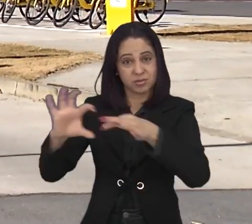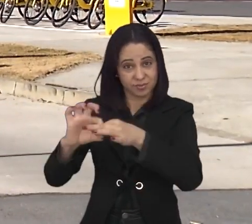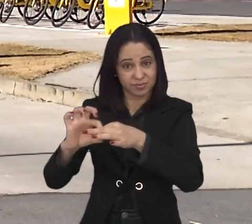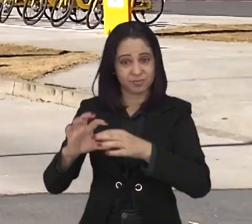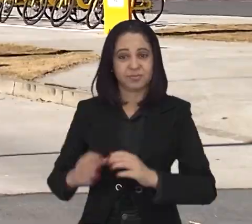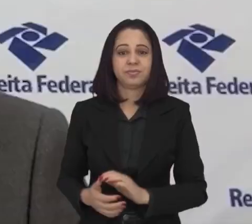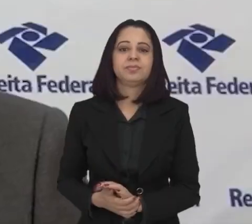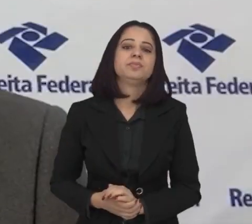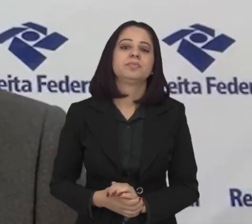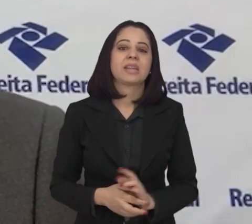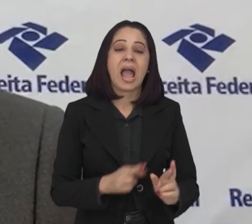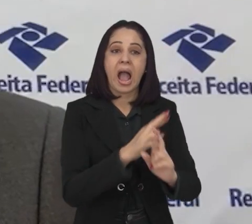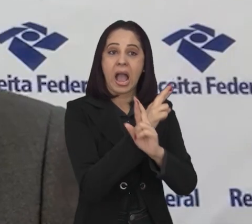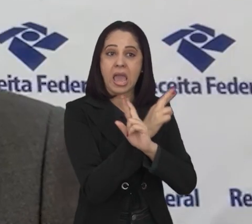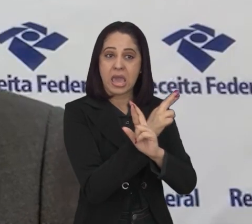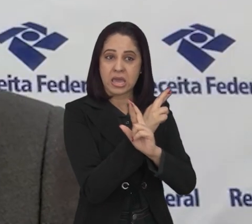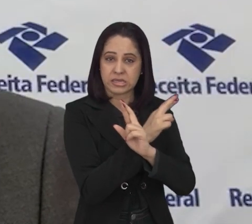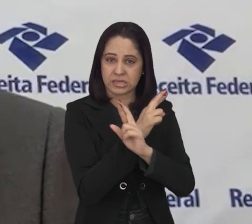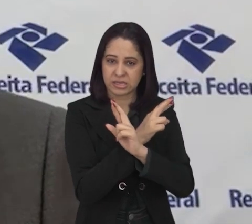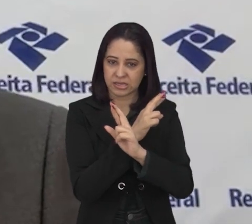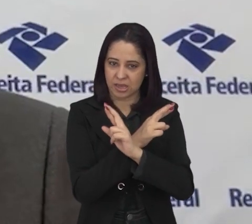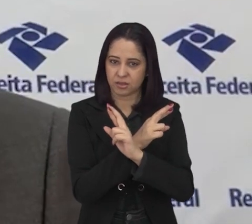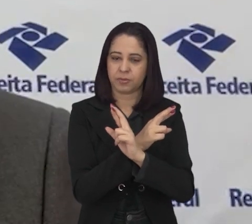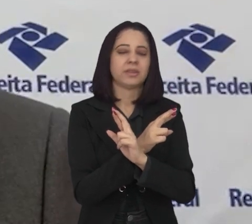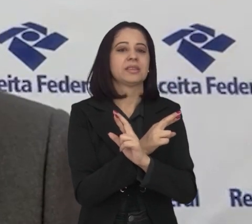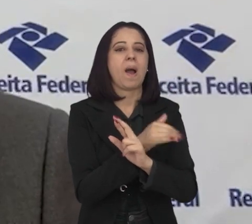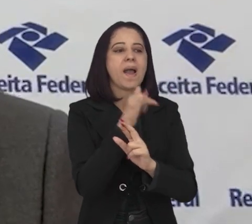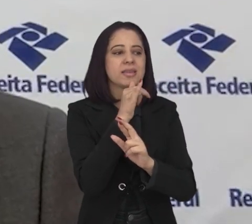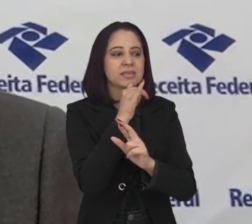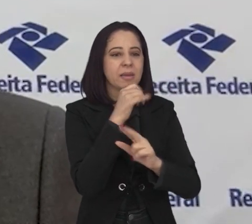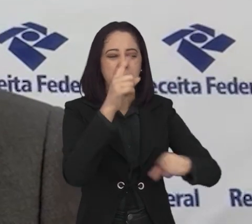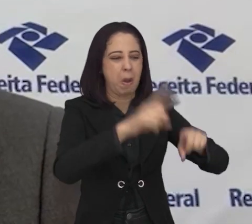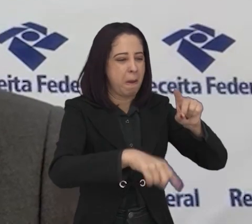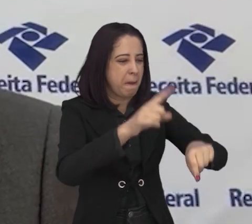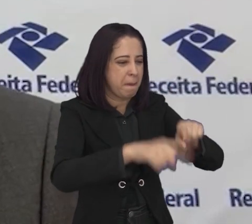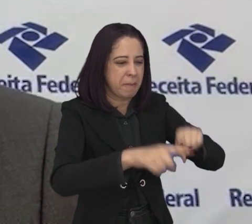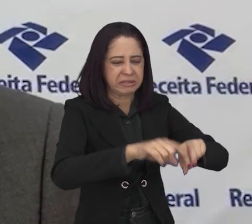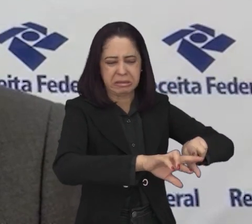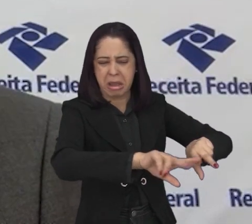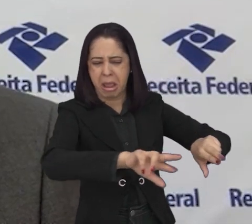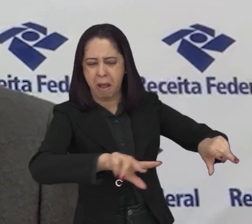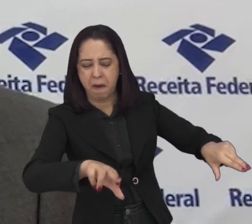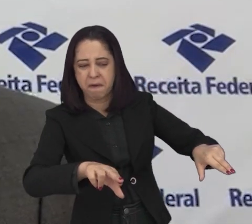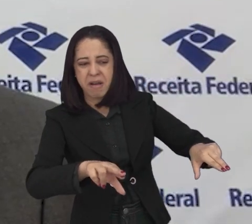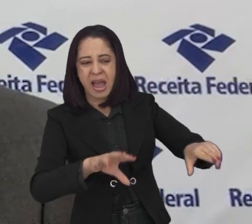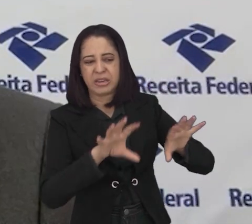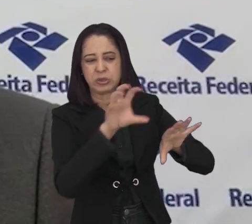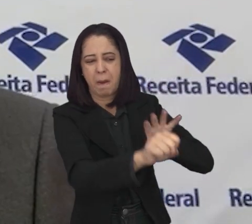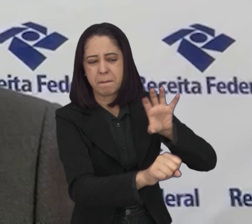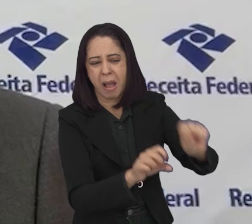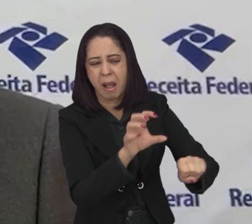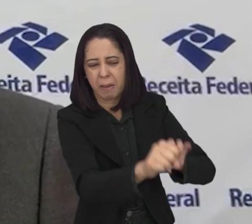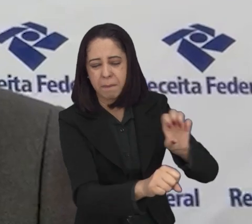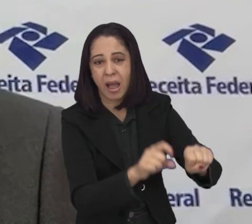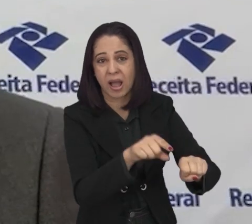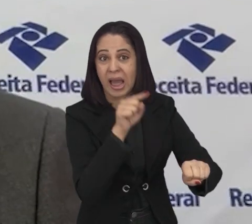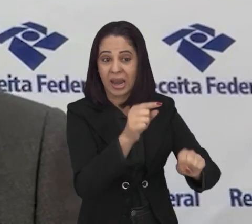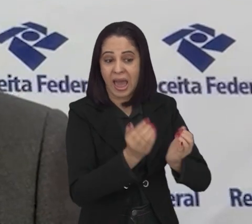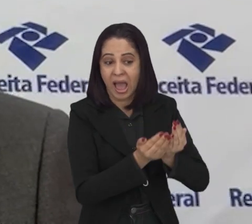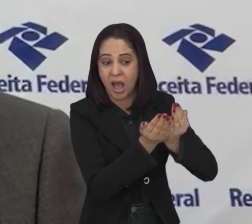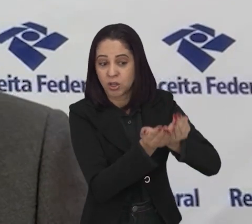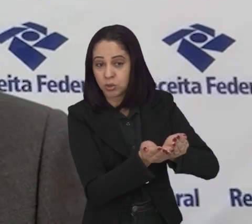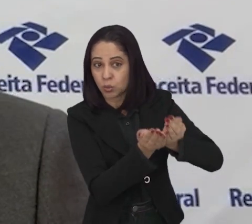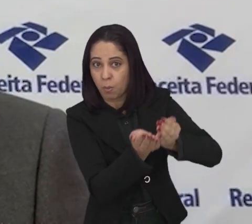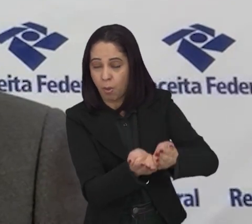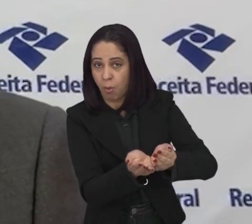público municipal. A Receita Federal ela apreende mercadorias no trabalho de fiscalização de